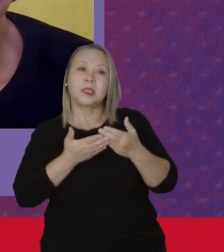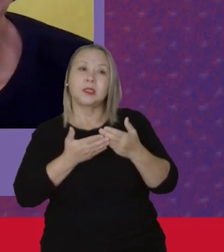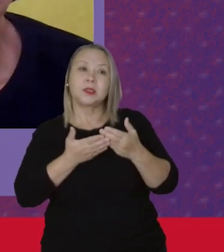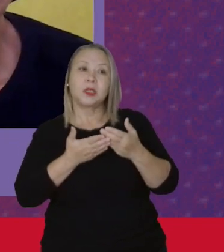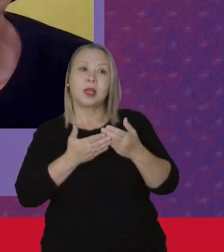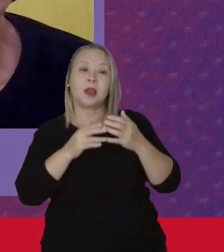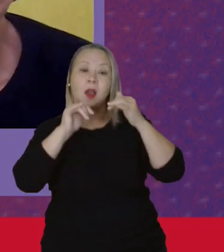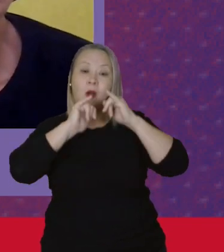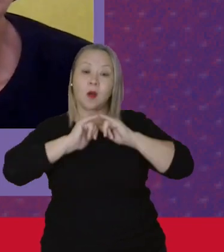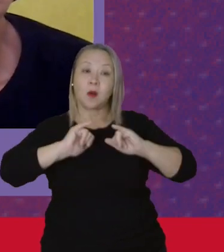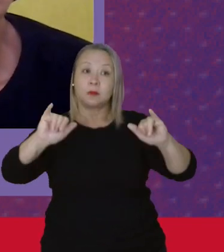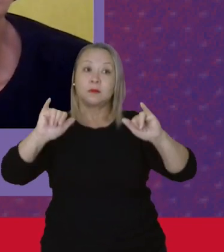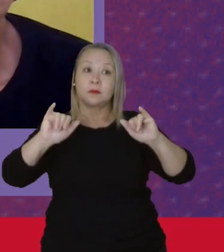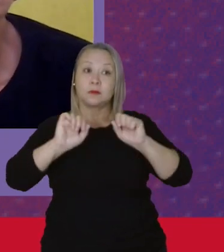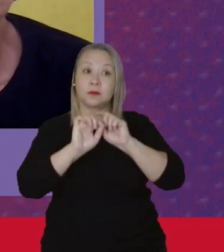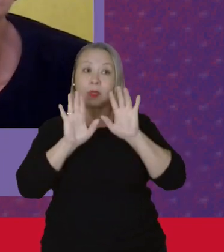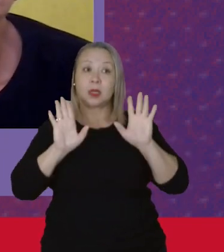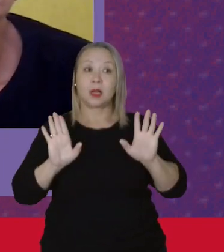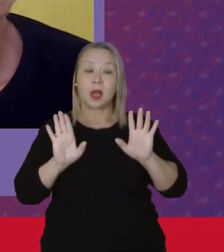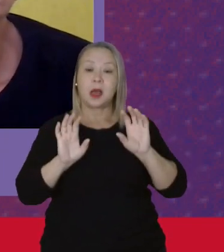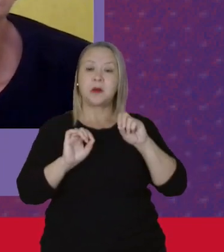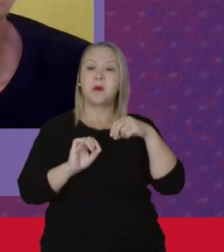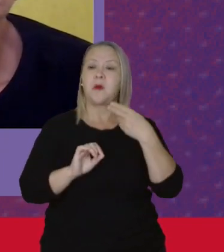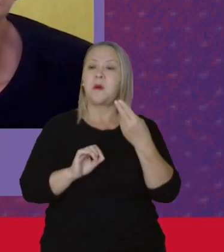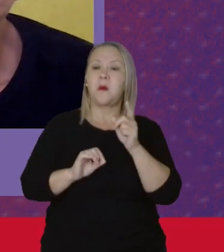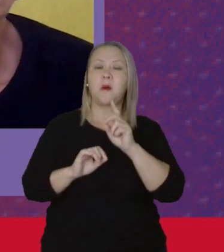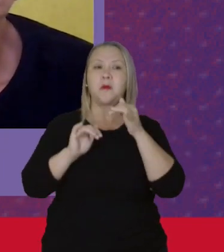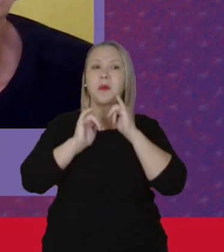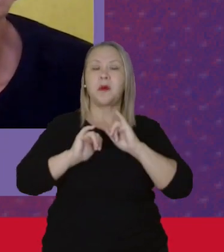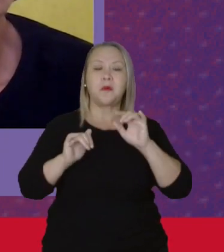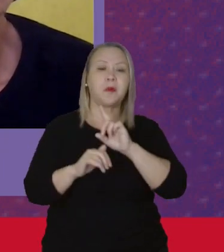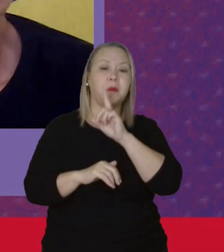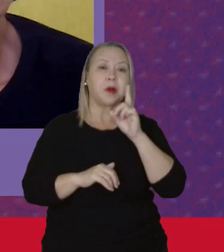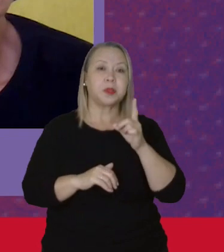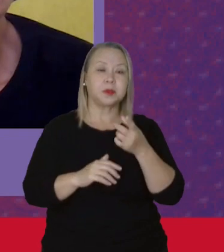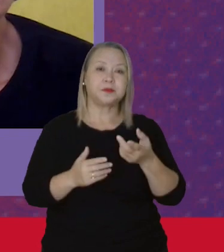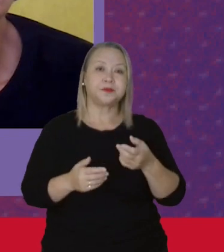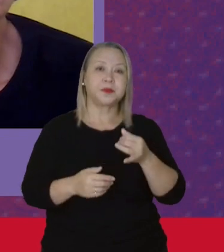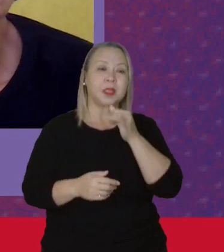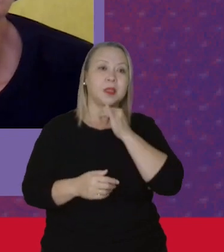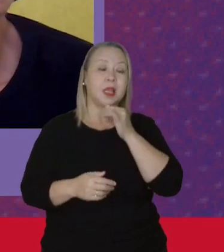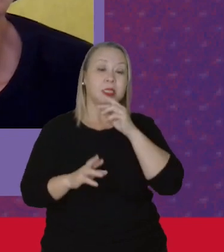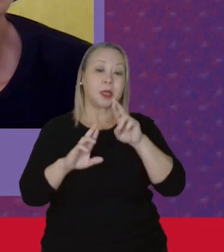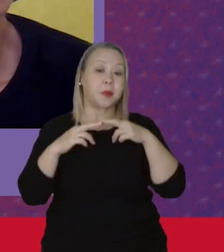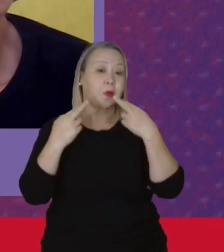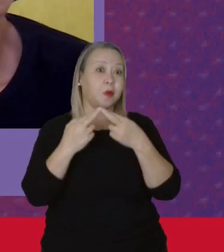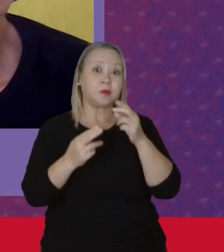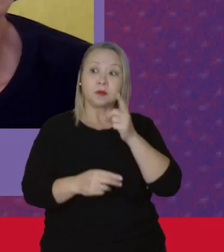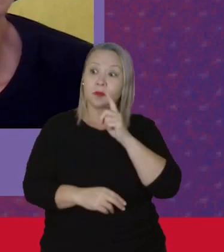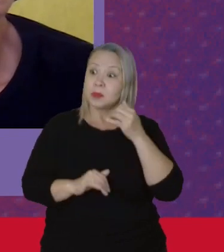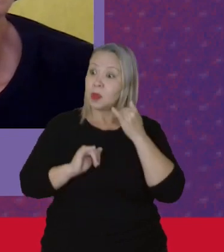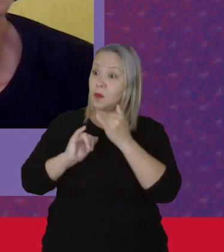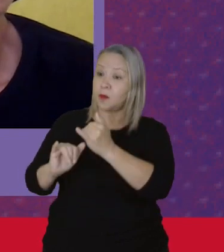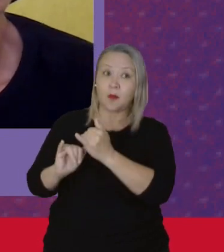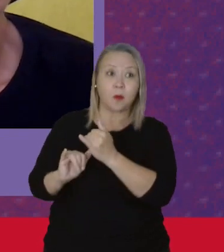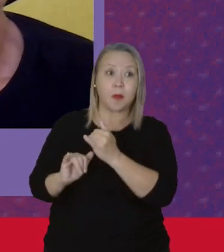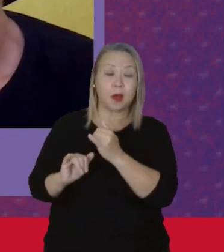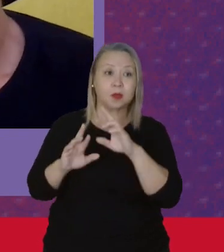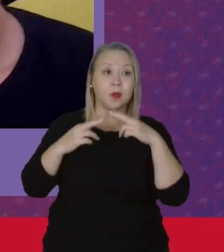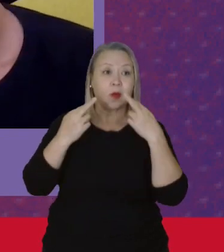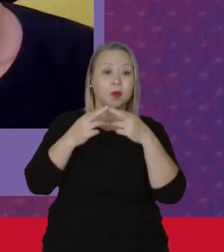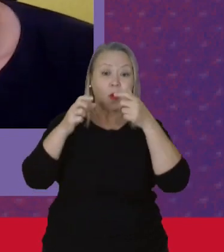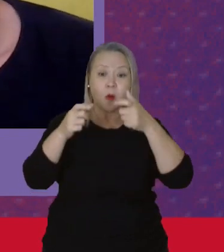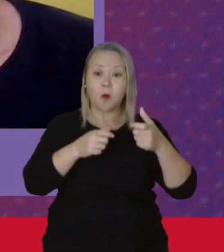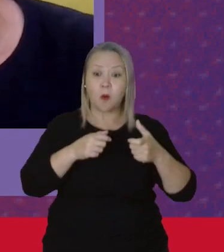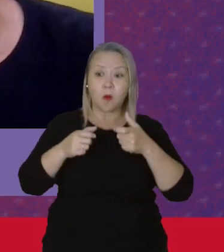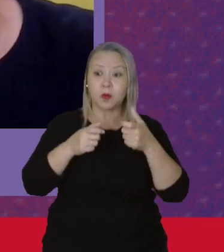declaradamente, como seja não informando datas, por exemplo, de reuniões, não informando onde elas